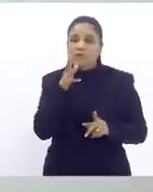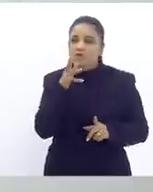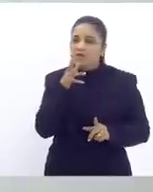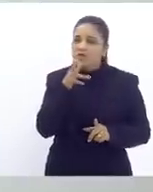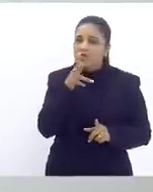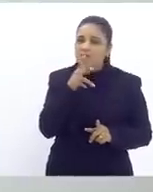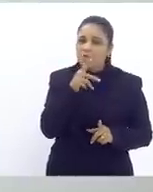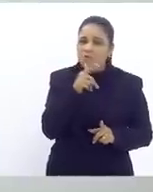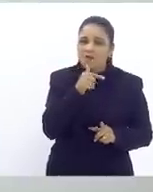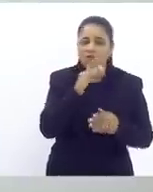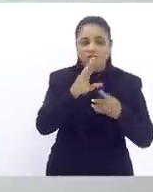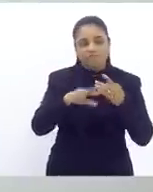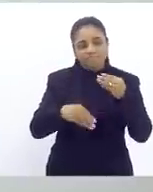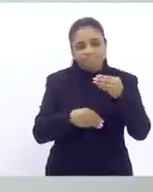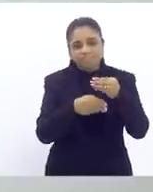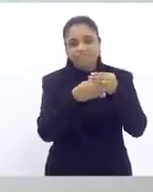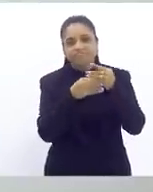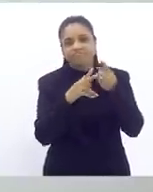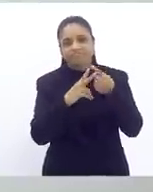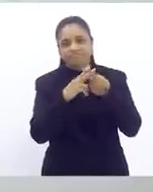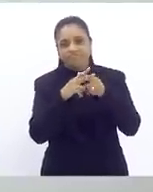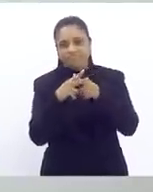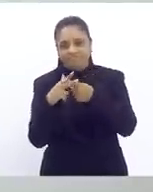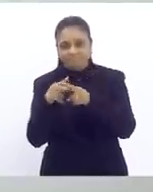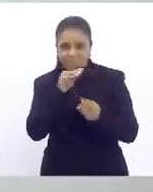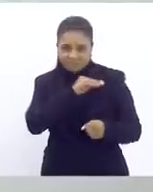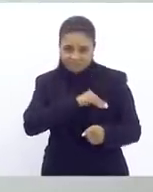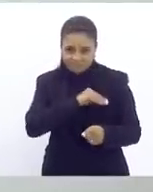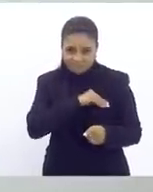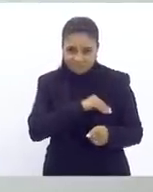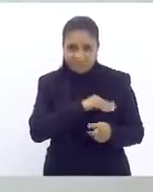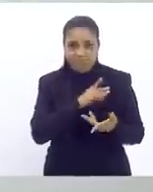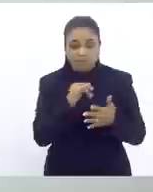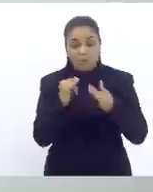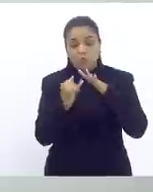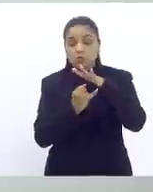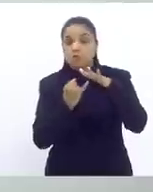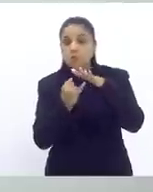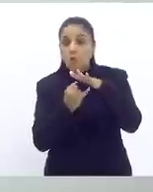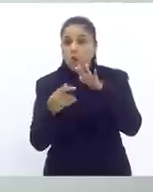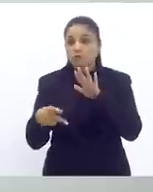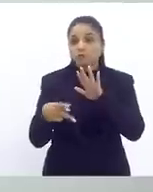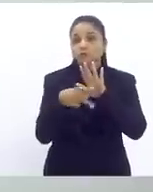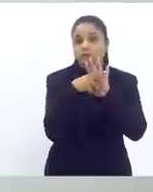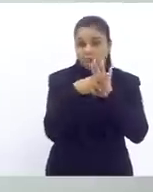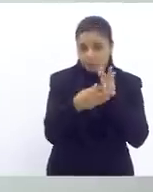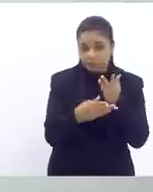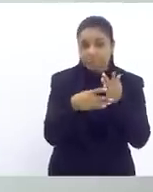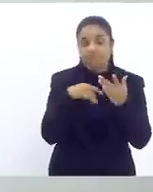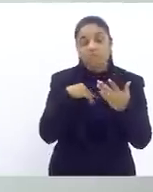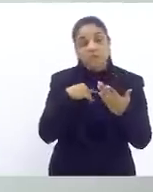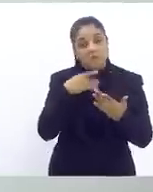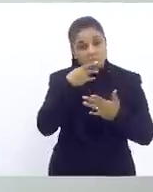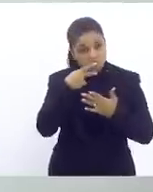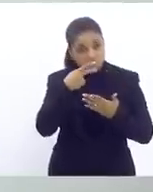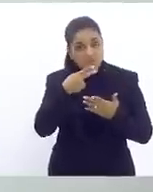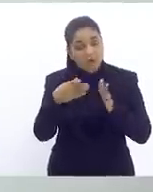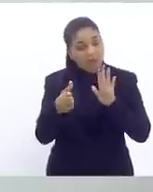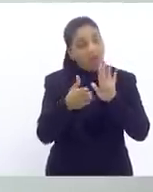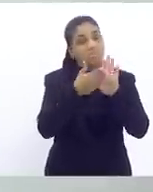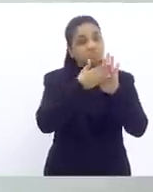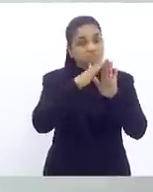a ter né a sua correção feita pelos seus órgãos de origem é mais confesso que